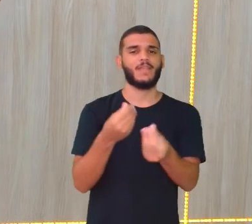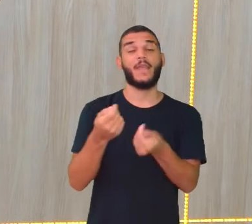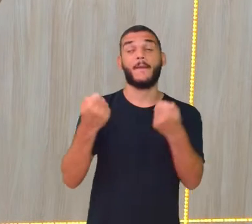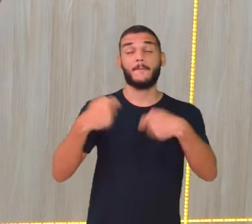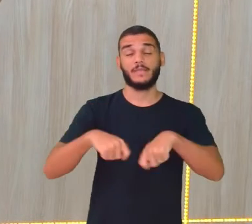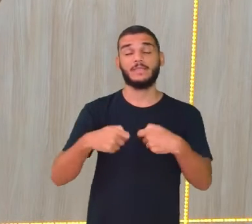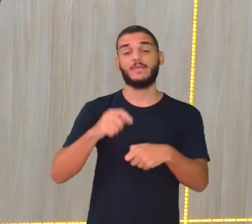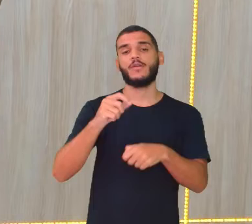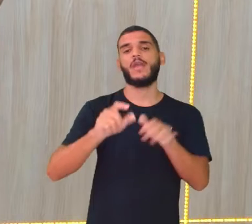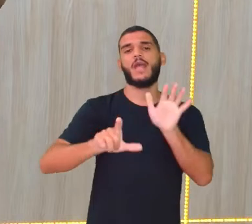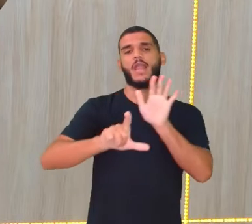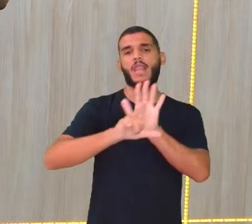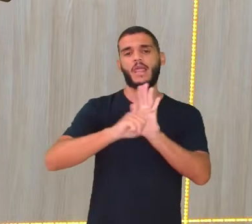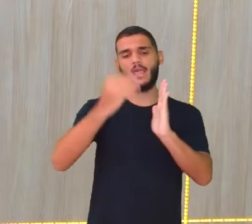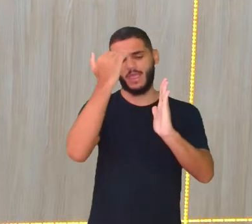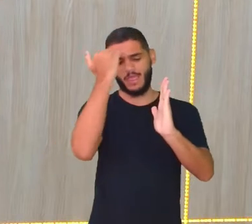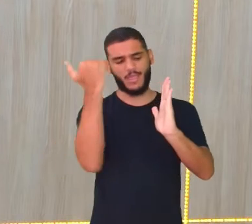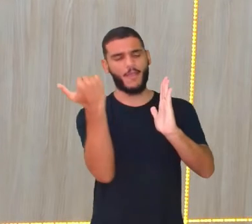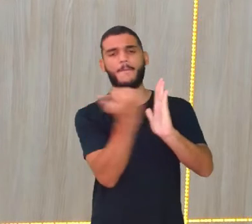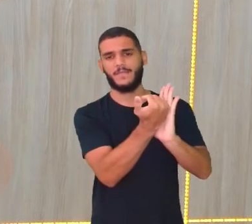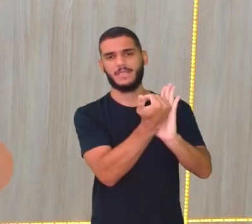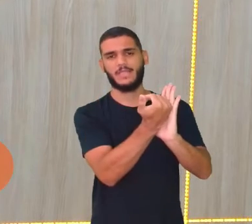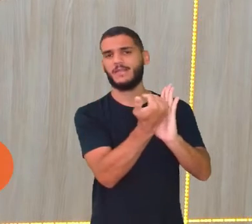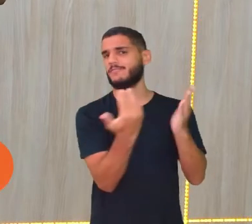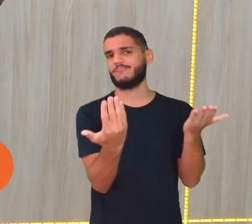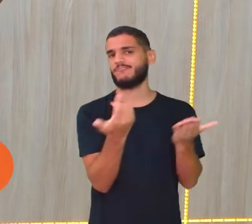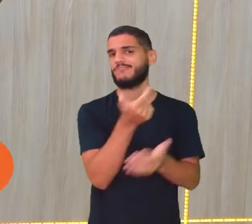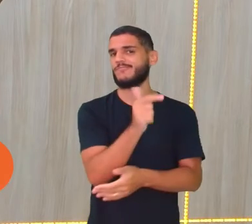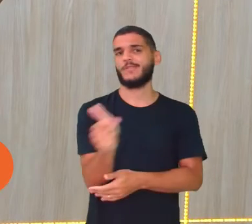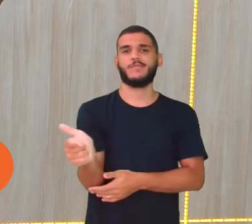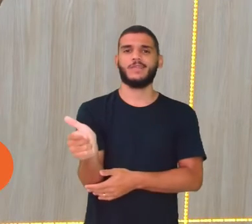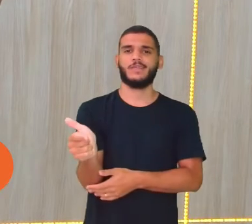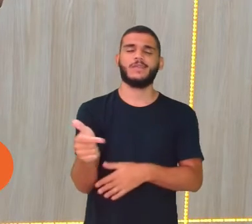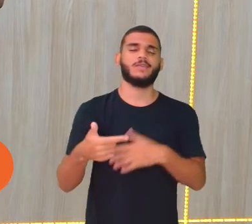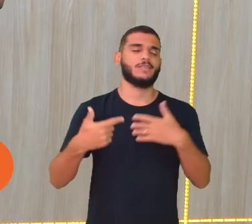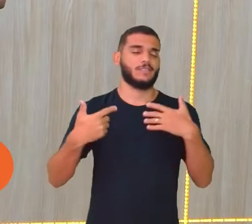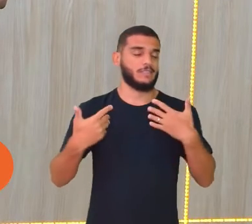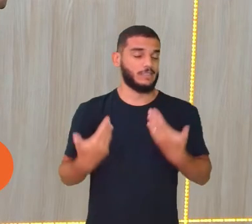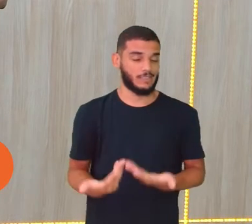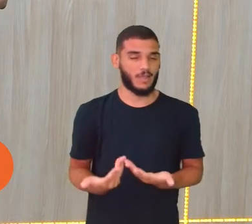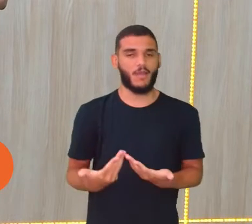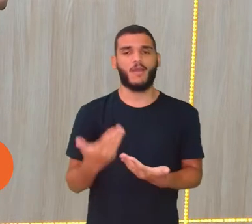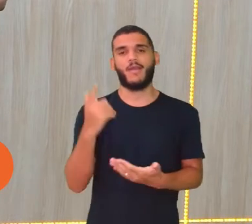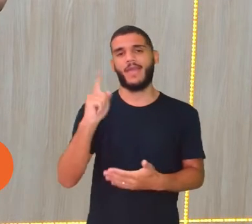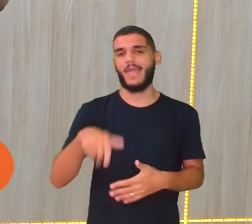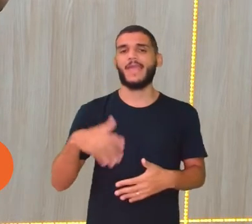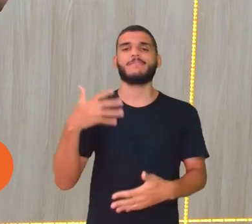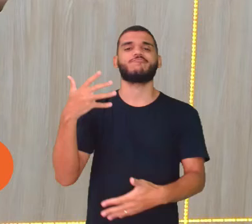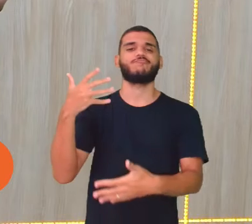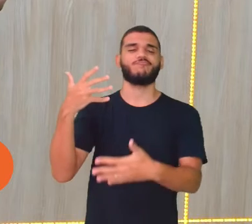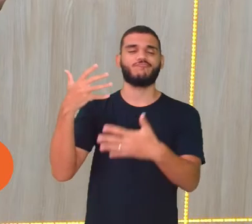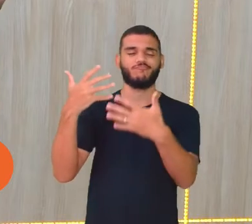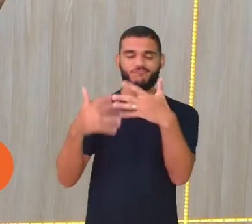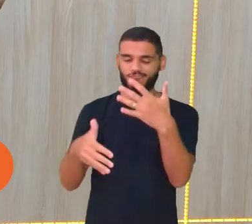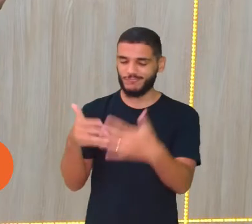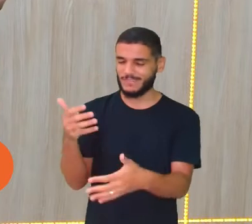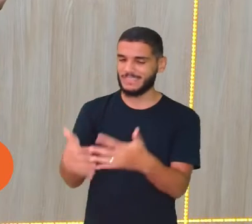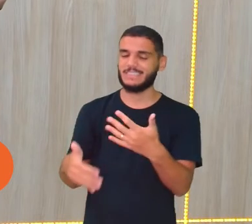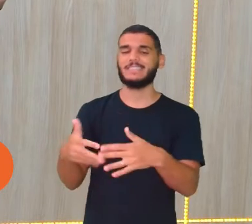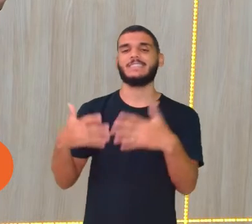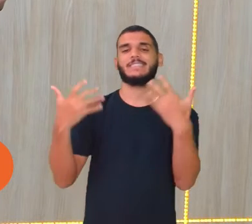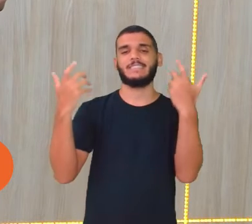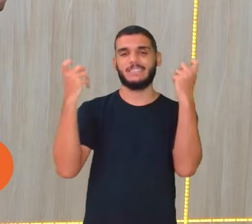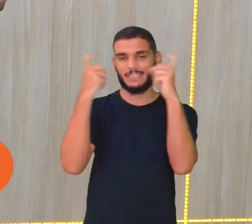realizadas essas leis, né, que essas leis fossem postas em prática, tá certo? Então, é bem complicado mesmo ter toda